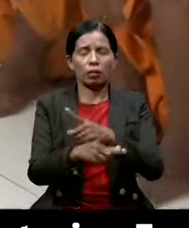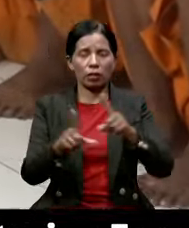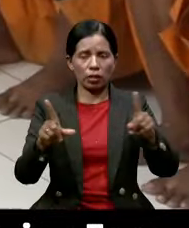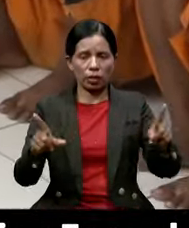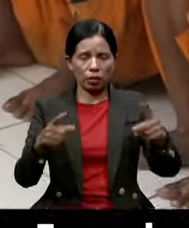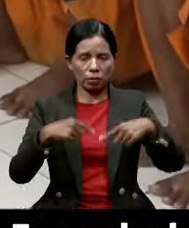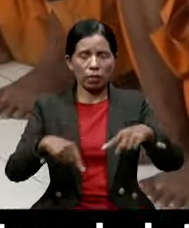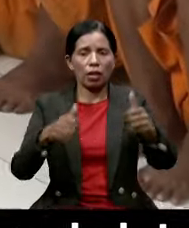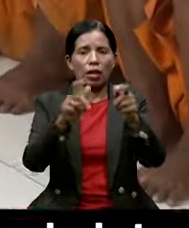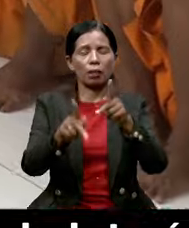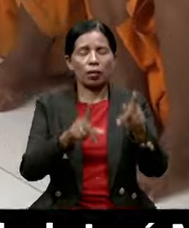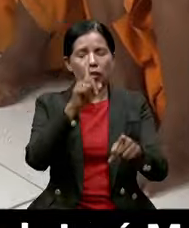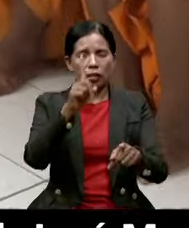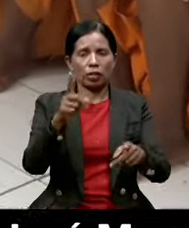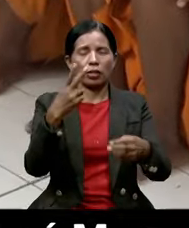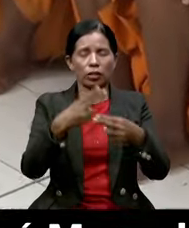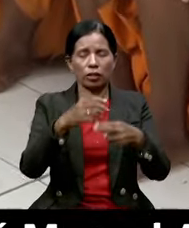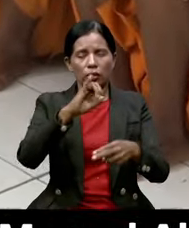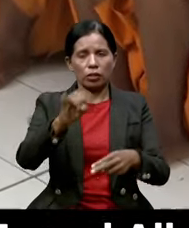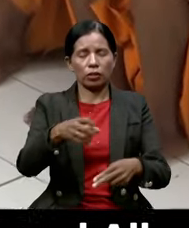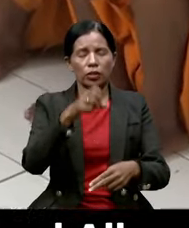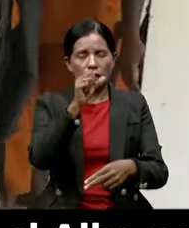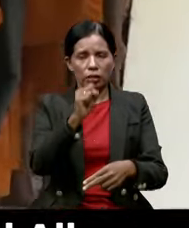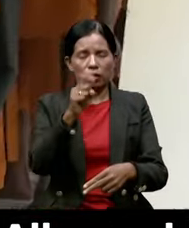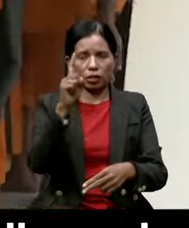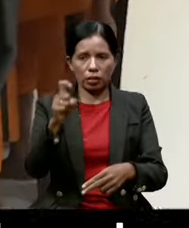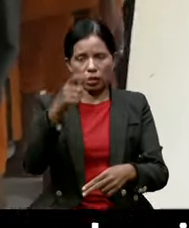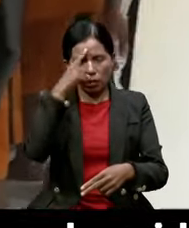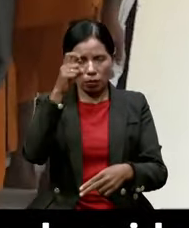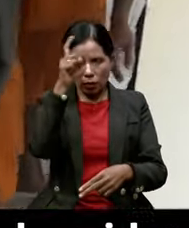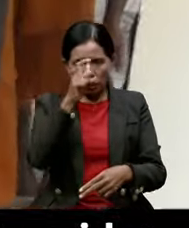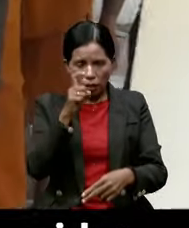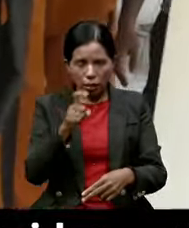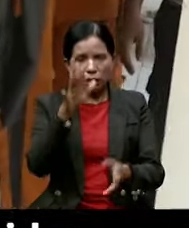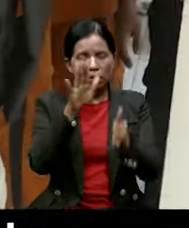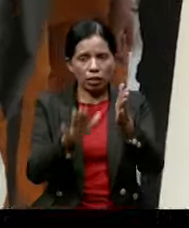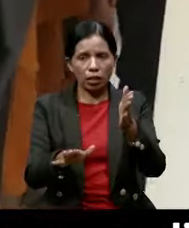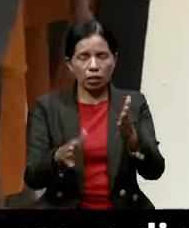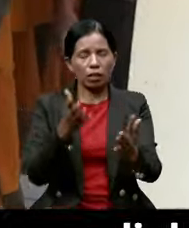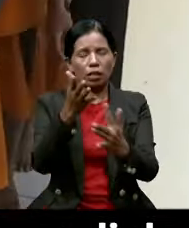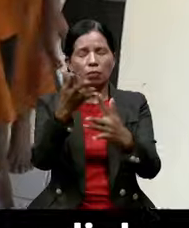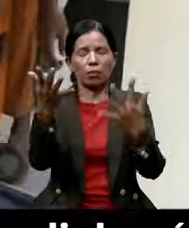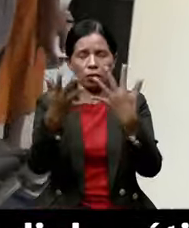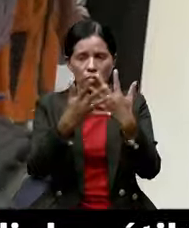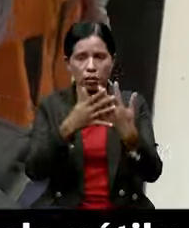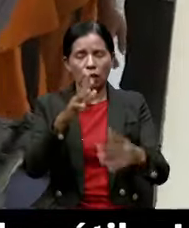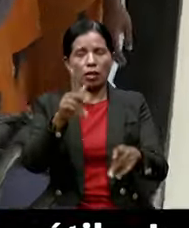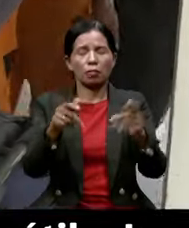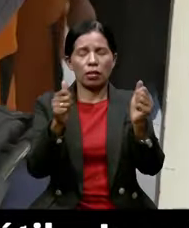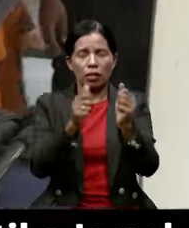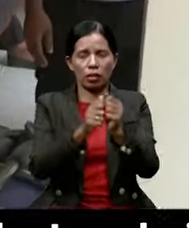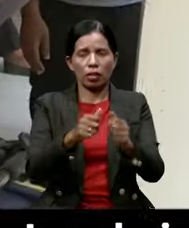imediata ba arguido ida ho inicial JESIS, tambah menor idade, no aplica prisão preventiva, Barguido ho